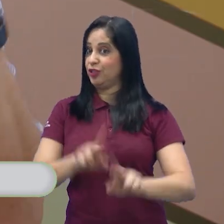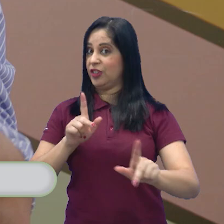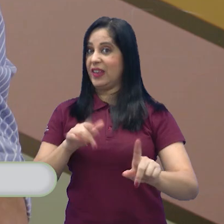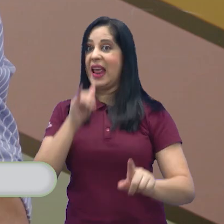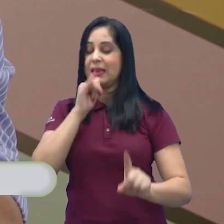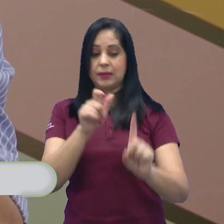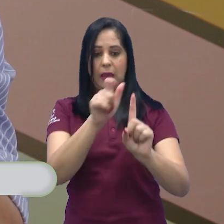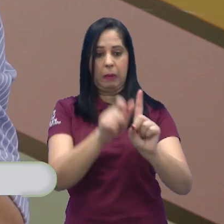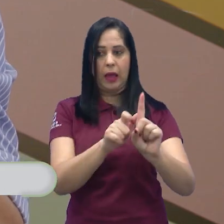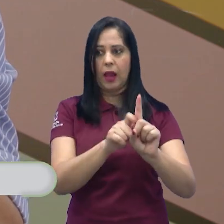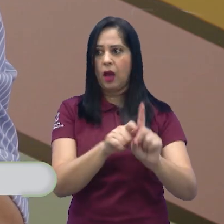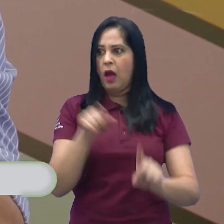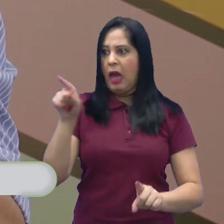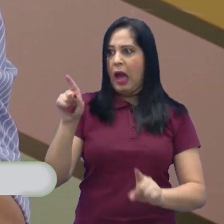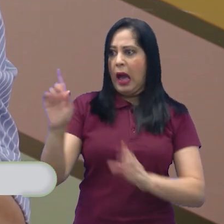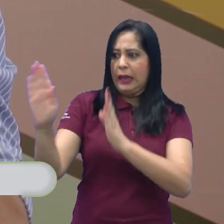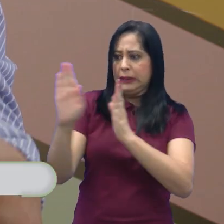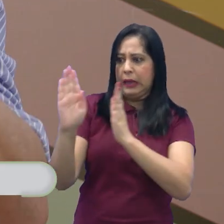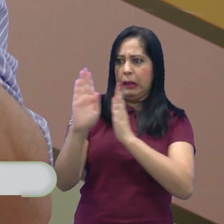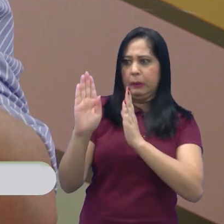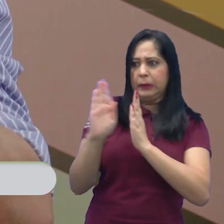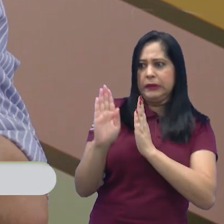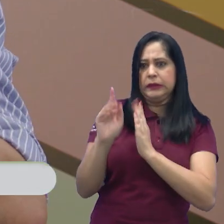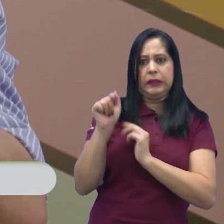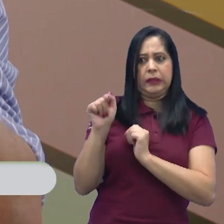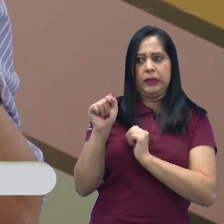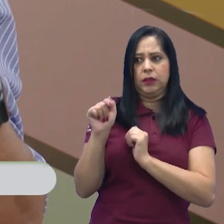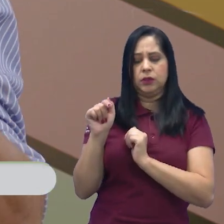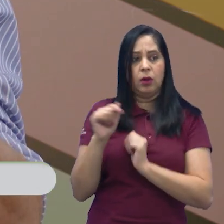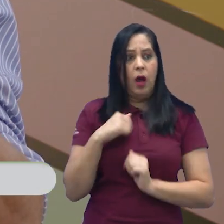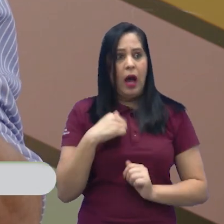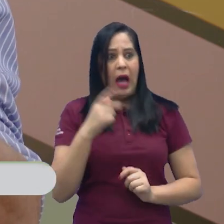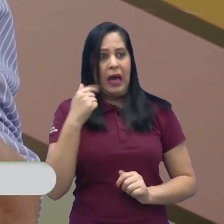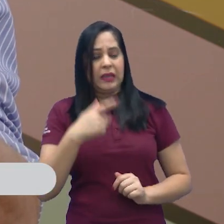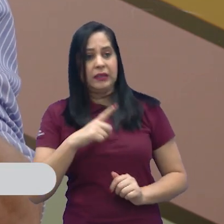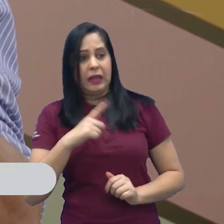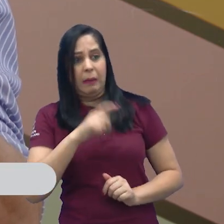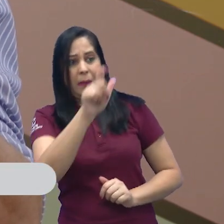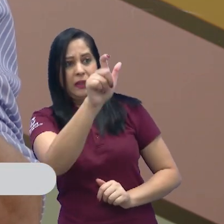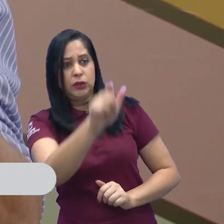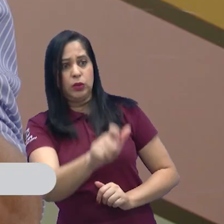está perseguindo, que tem uma pessoa que está